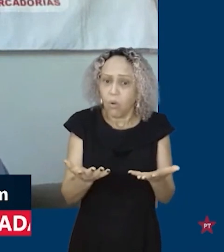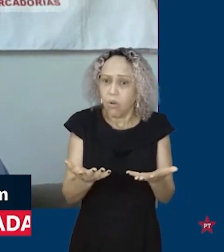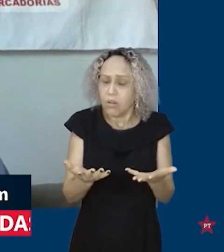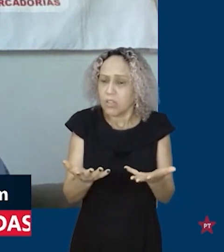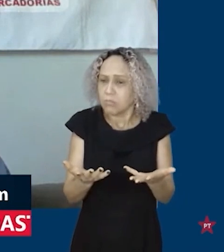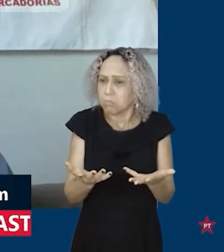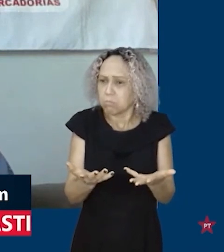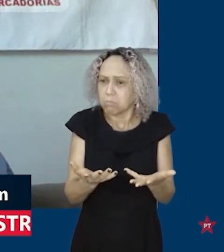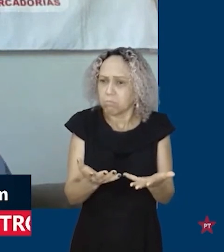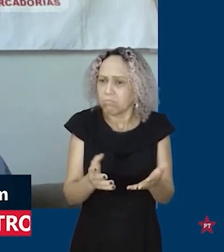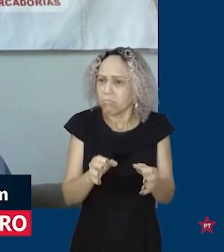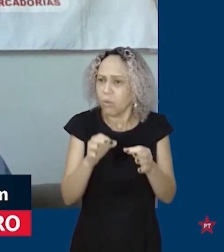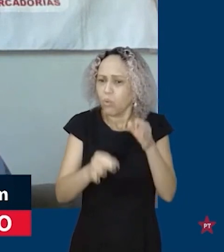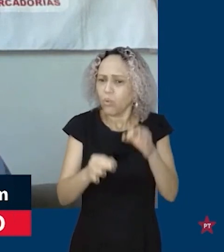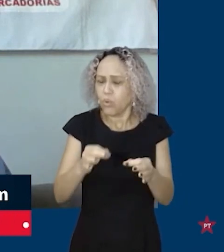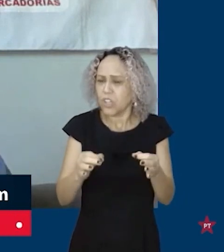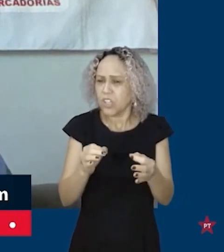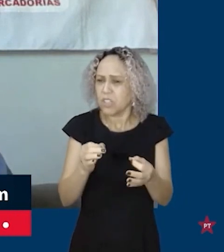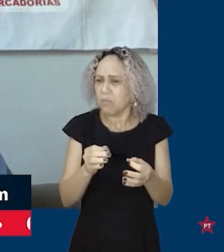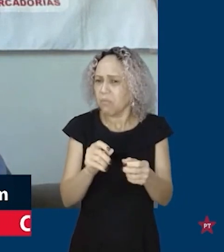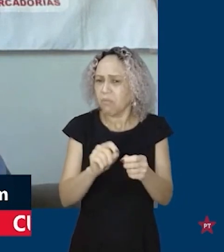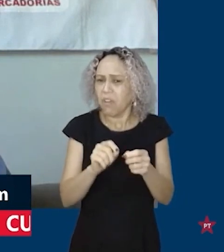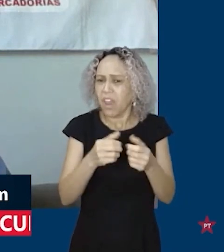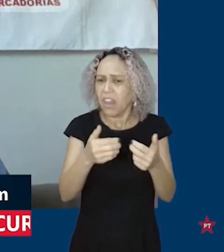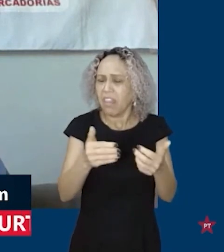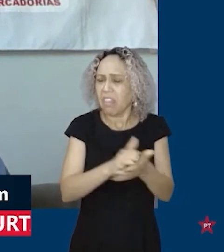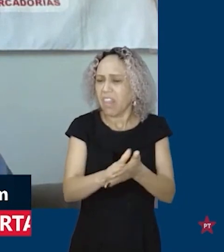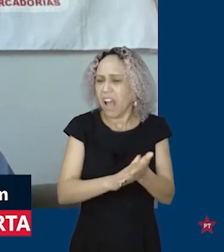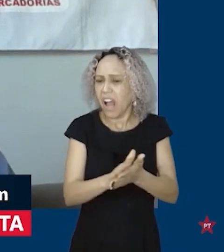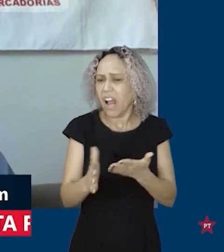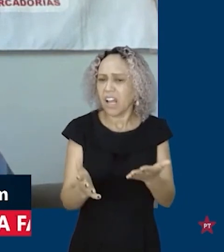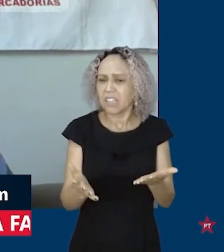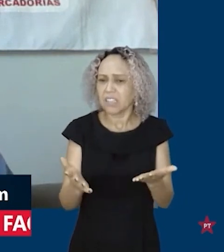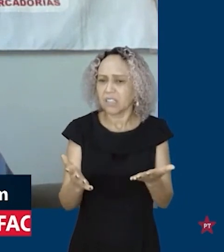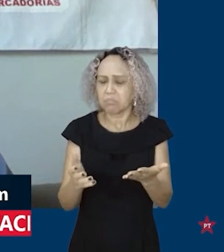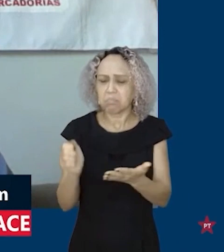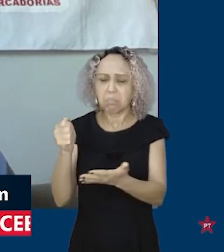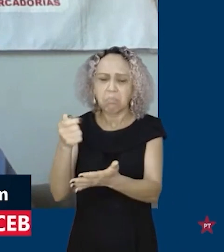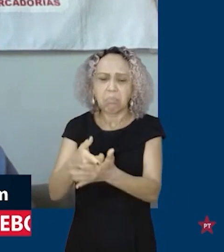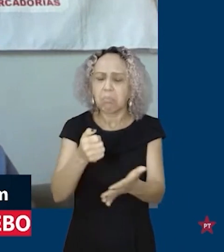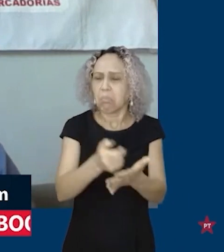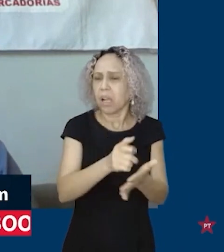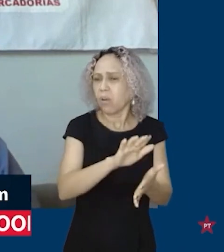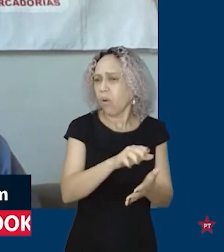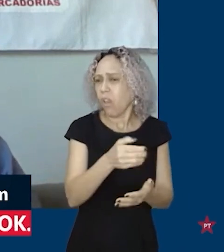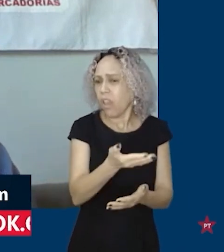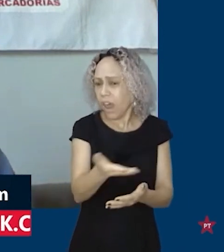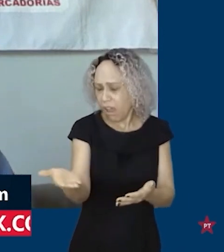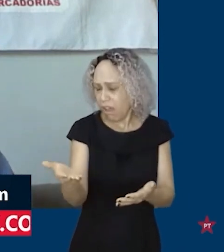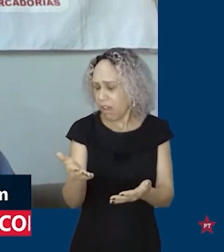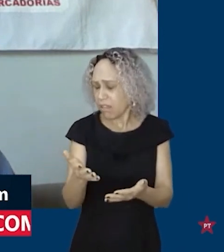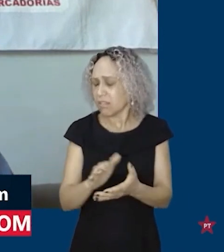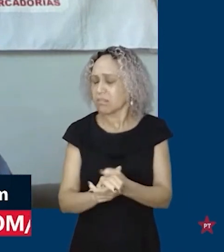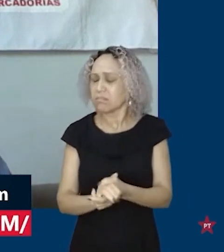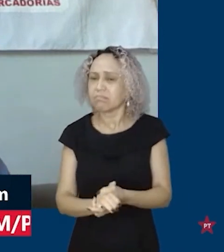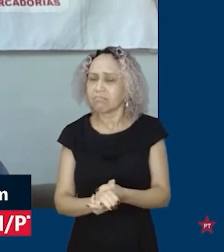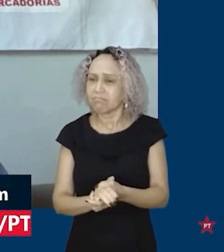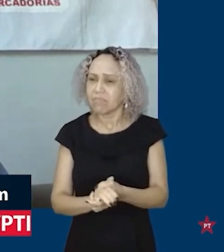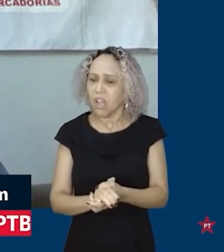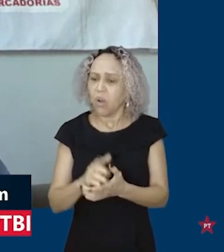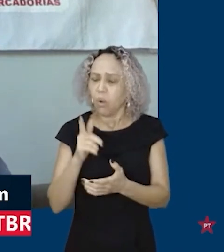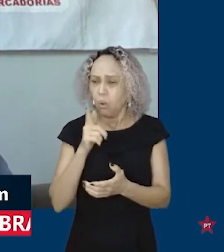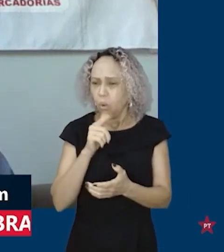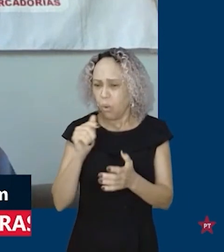e, portanto, o Revida, ele vem nesse sentido de fazer o contraponto, de trazer a vida, reviver